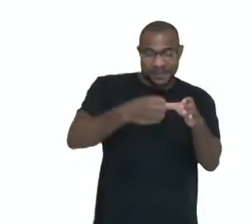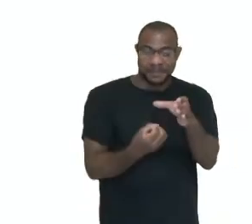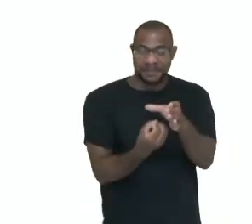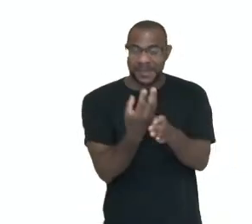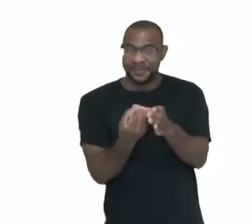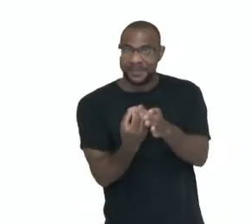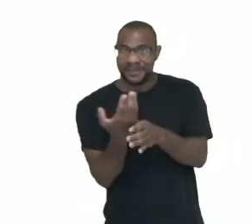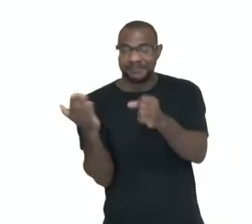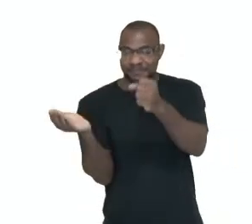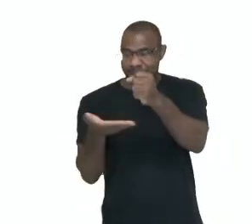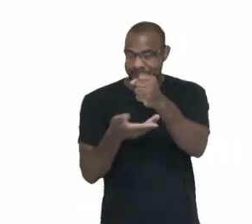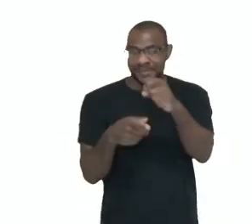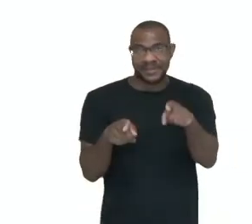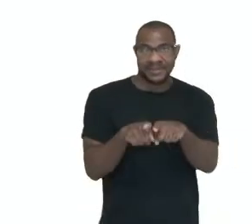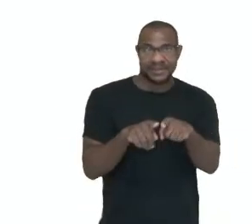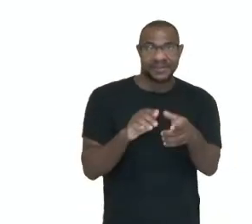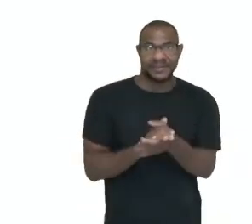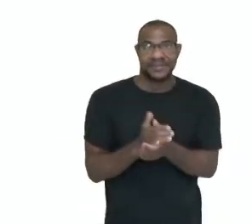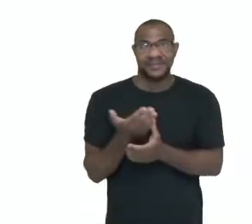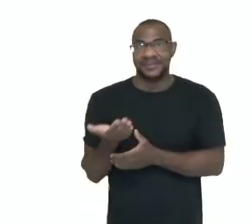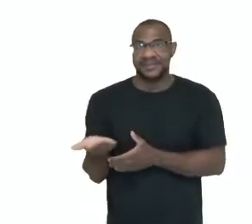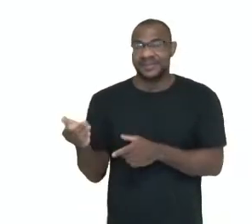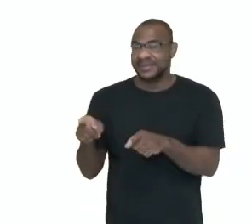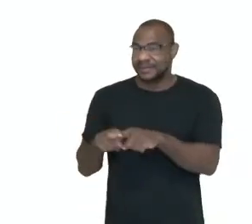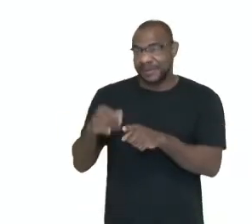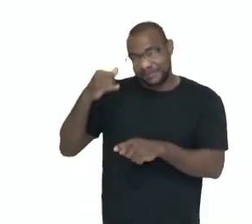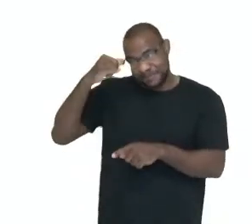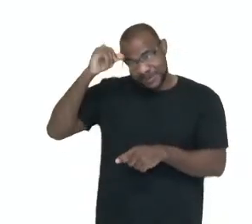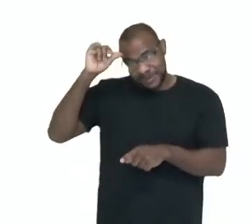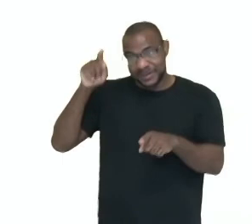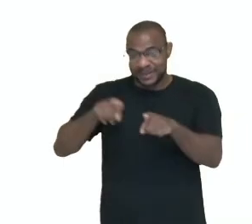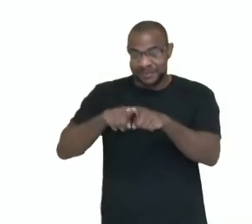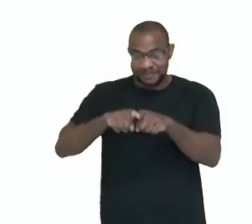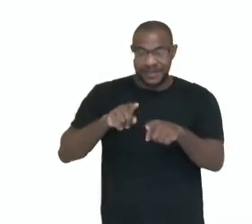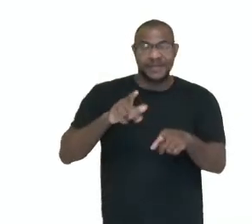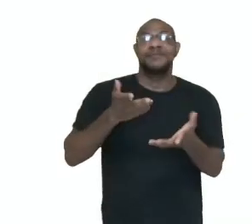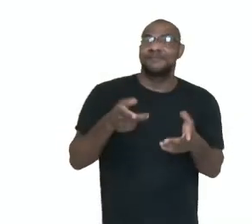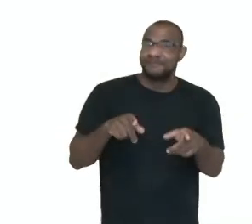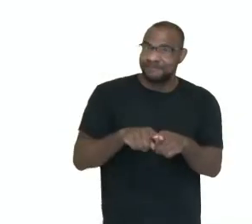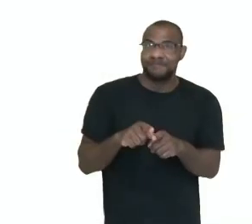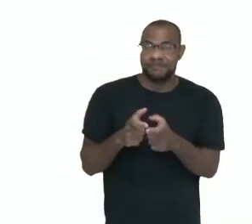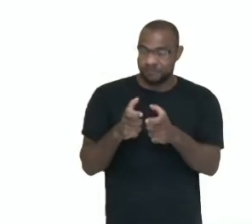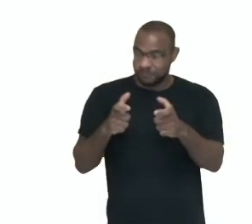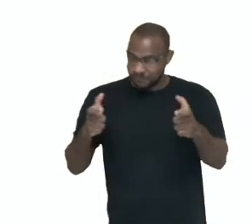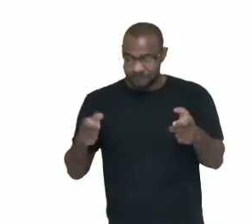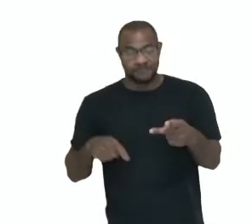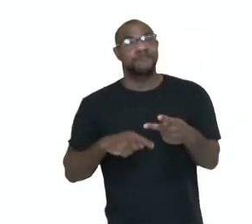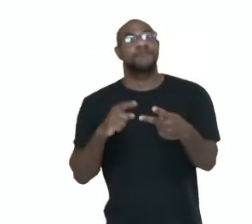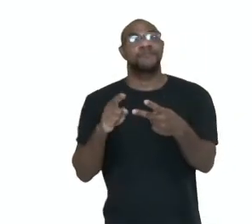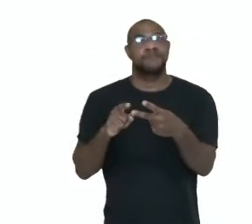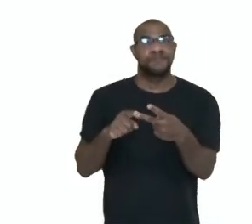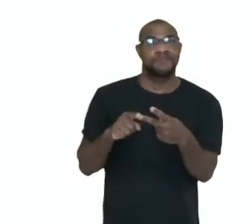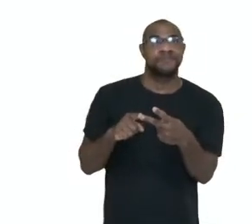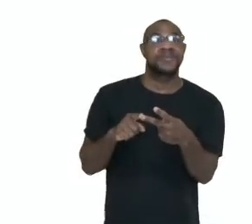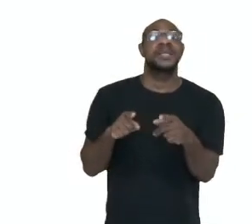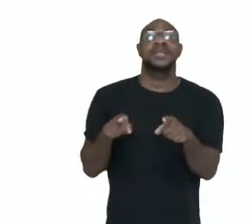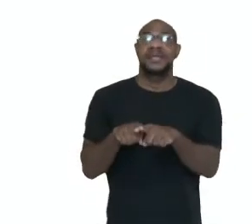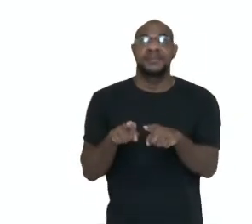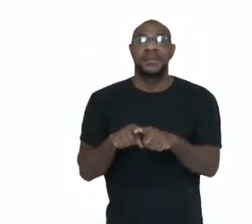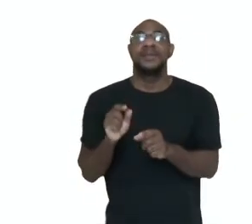na diversificação de rebanhos executados e manejados dentro do território. Claro que